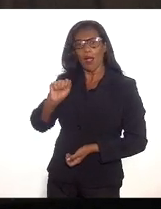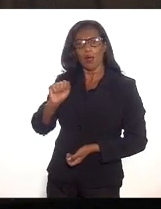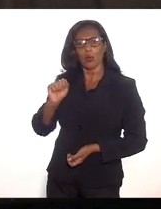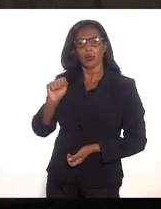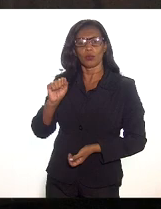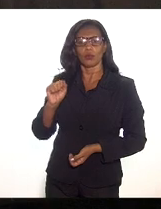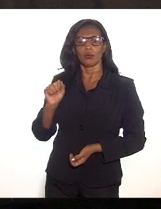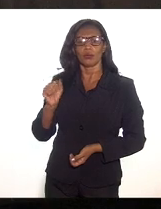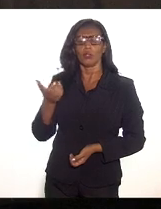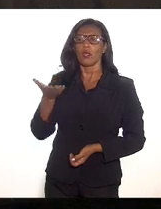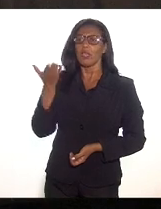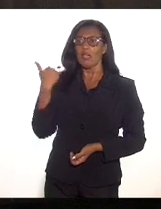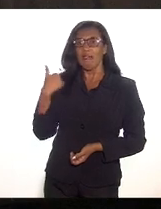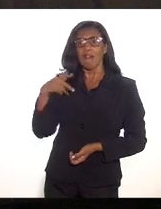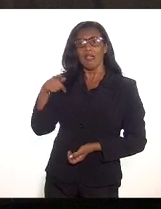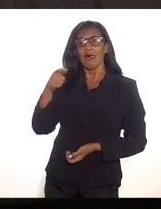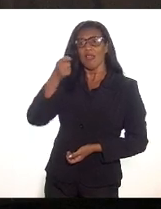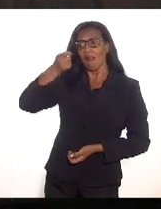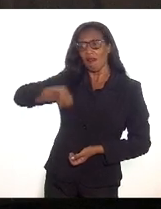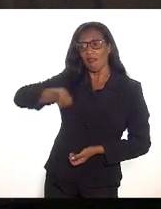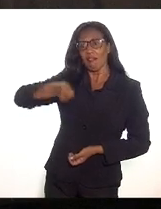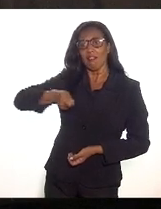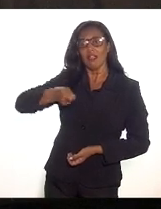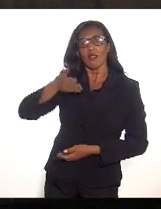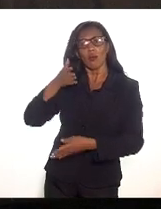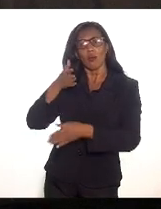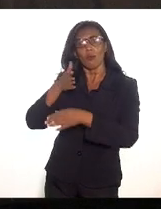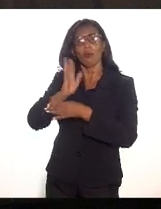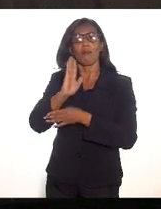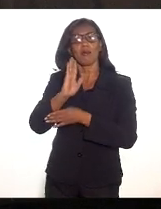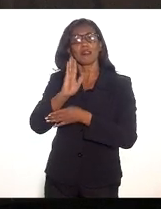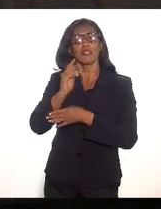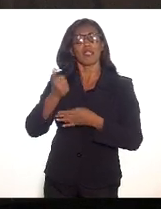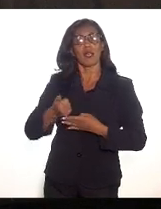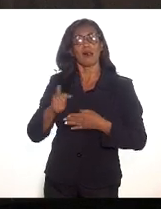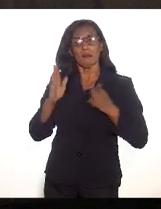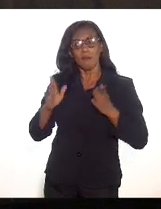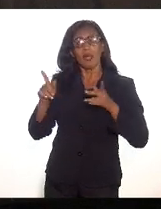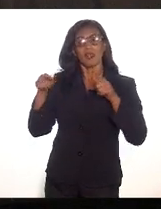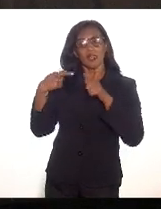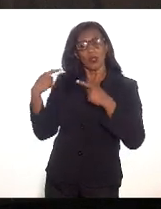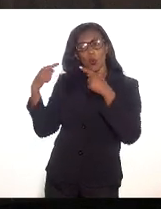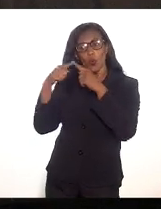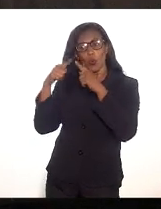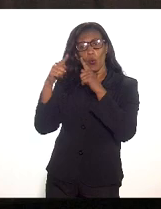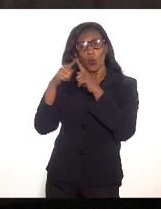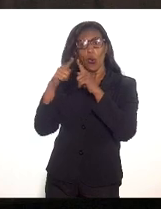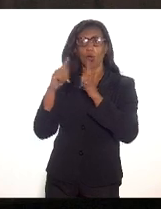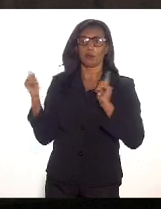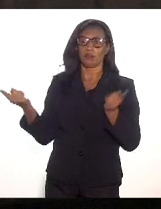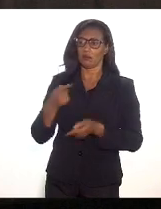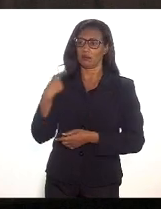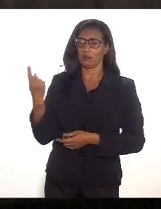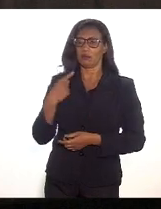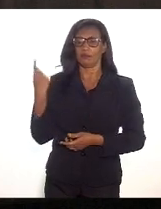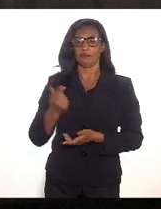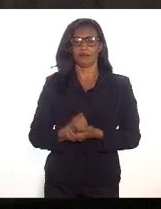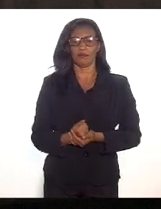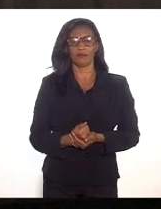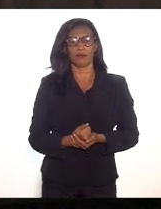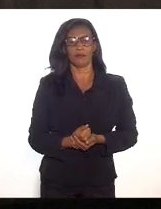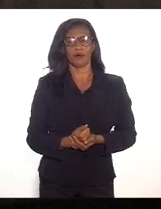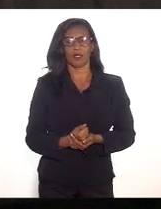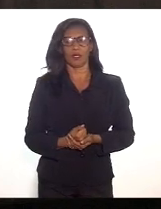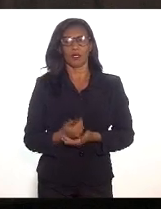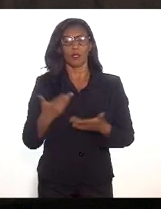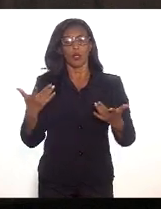leilão da SEDAI, mas ele é a favor da privatização como um todo. O leilão da SEDAI, a privatização da SEDAI, não ia